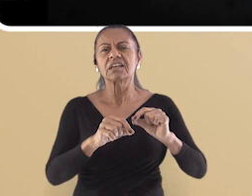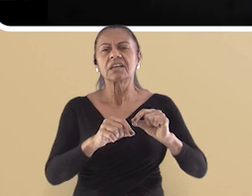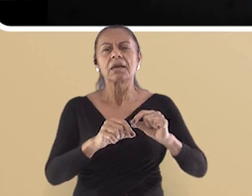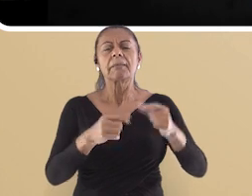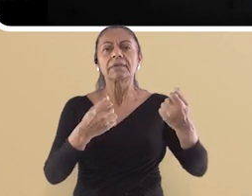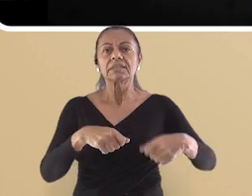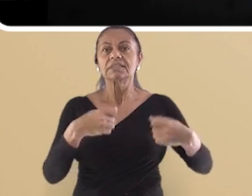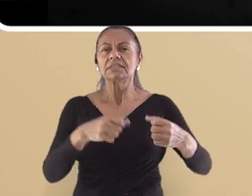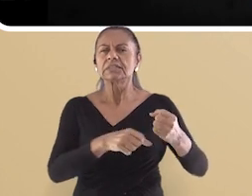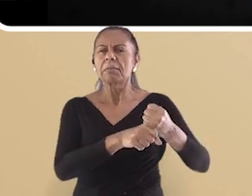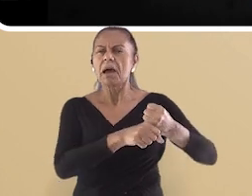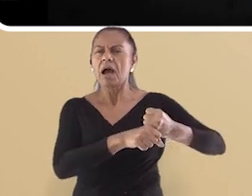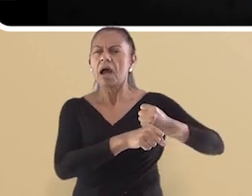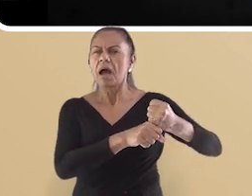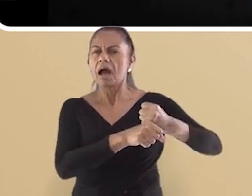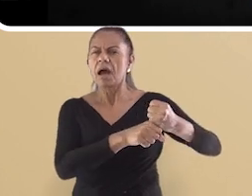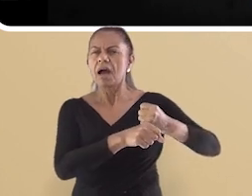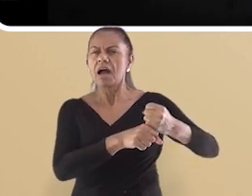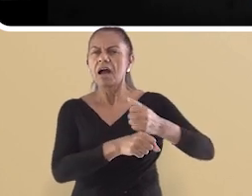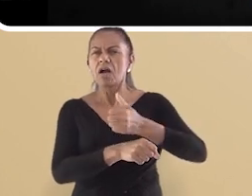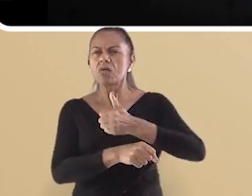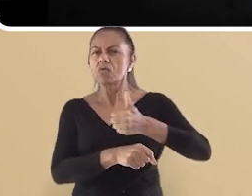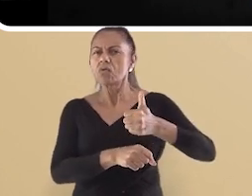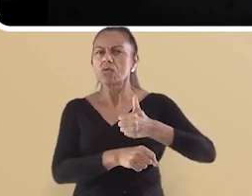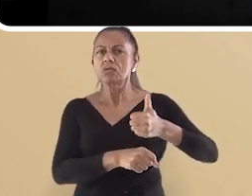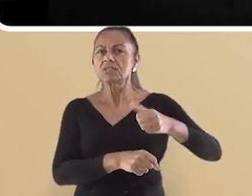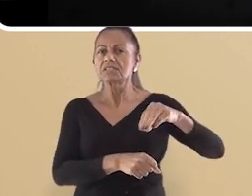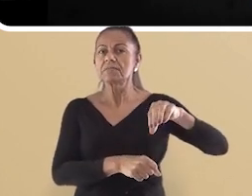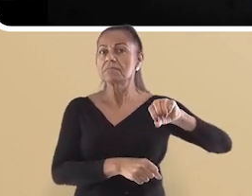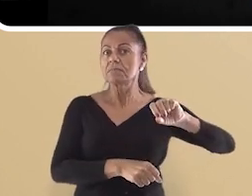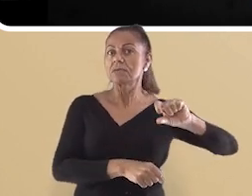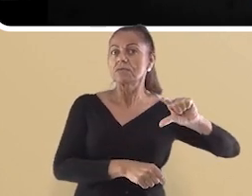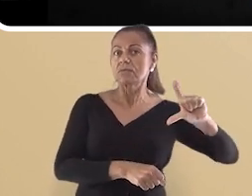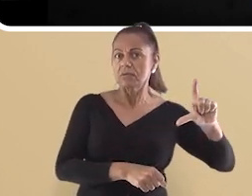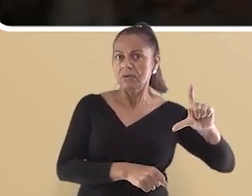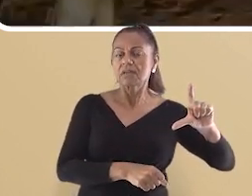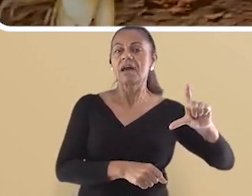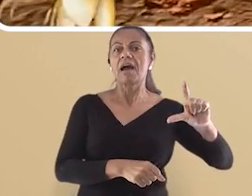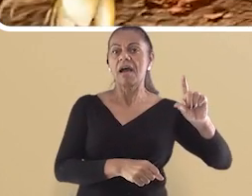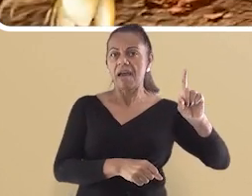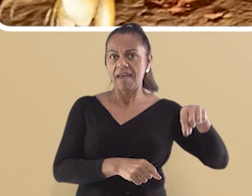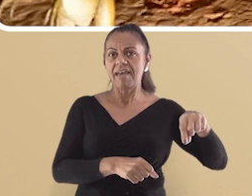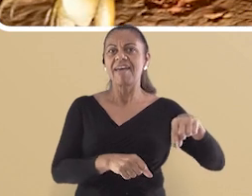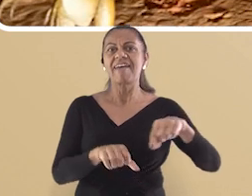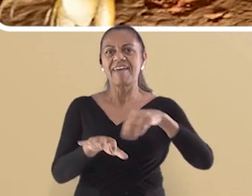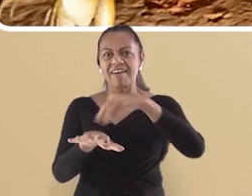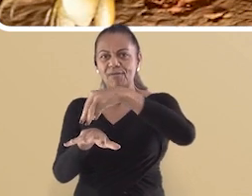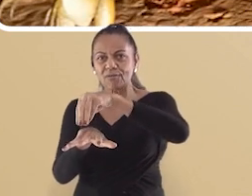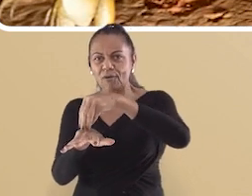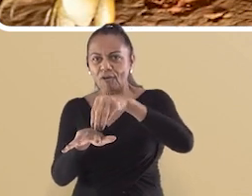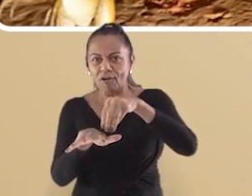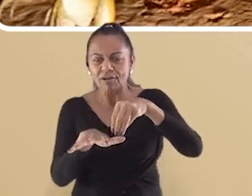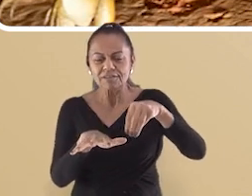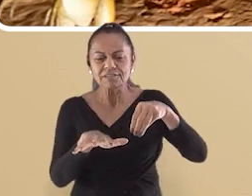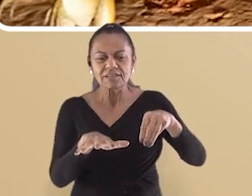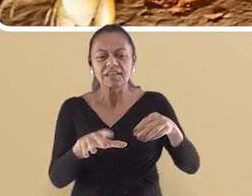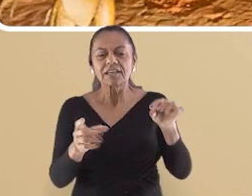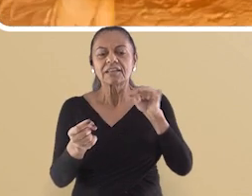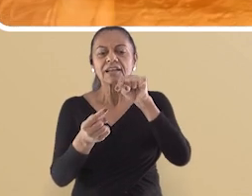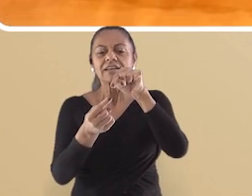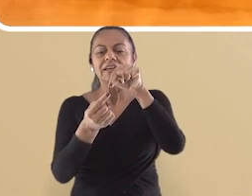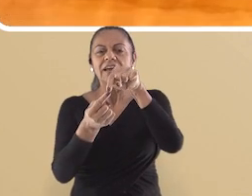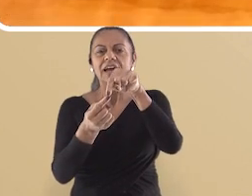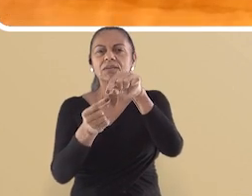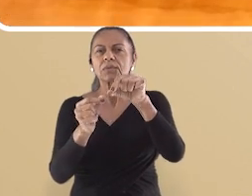preciso que o resto ou vestígio seja mais antigo do que 11.000 anos. Mas como acontece a formação desses fósseis?